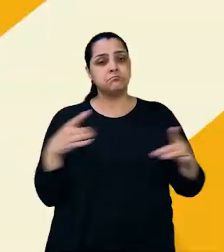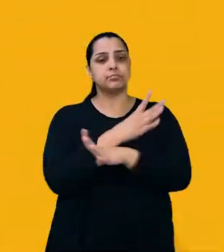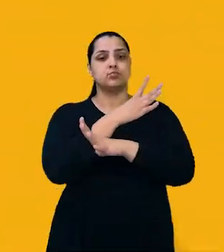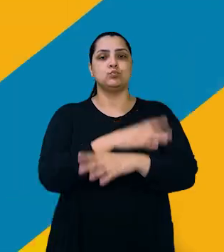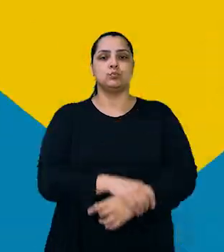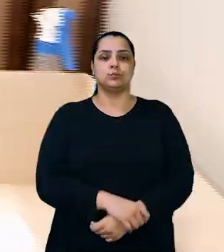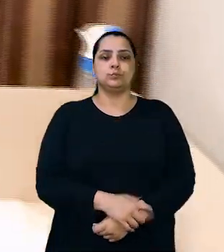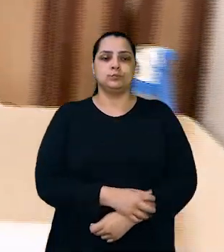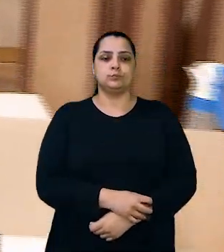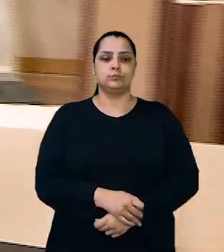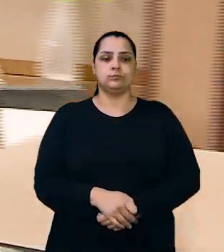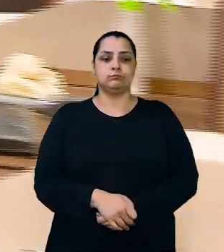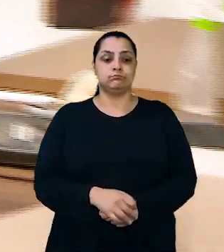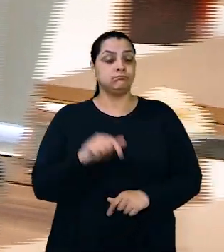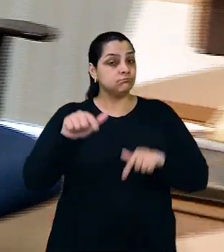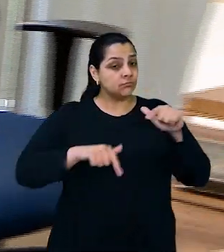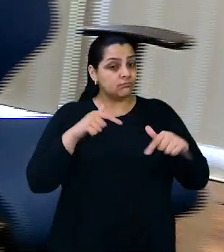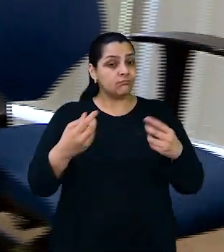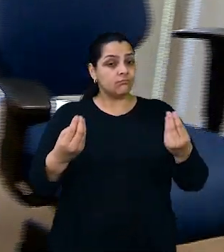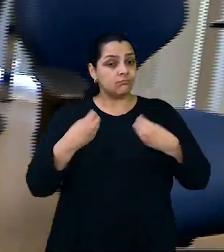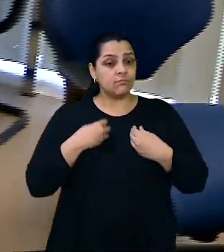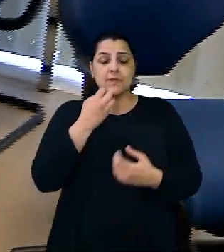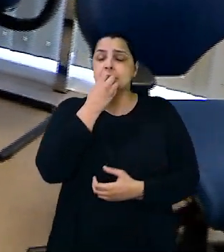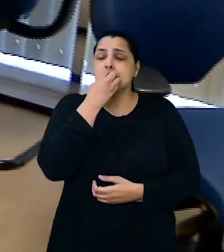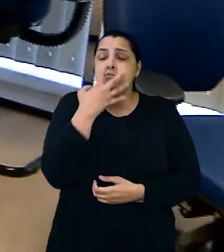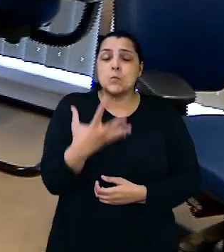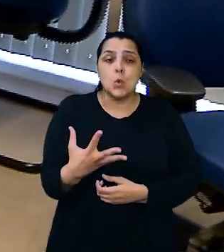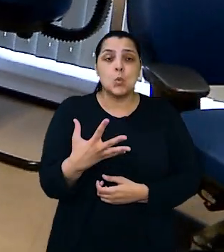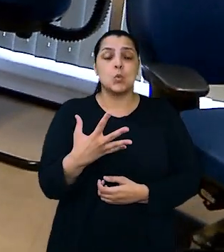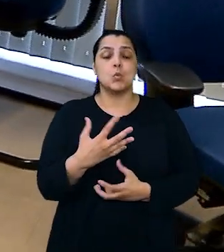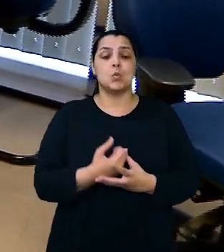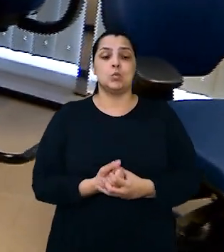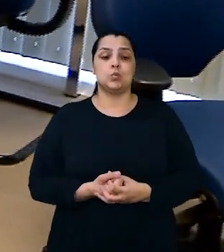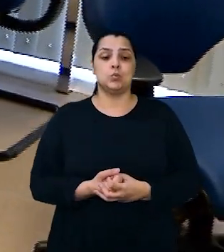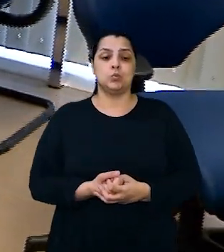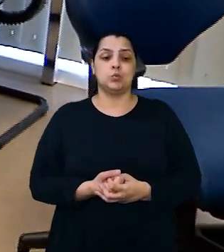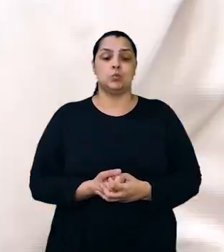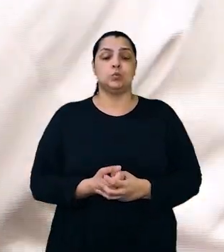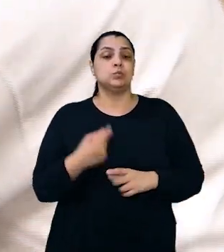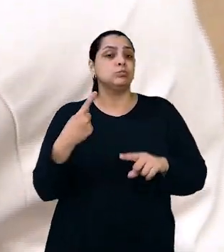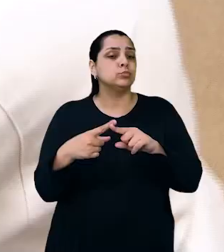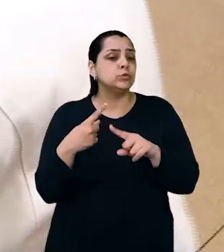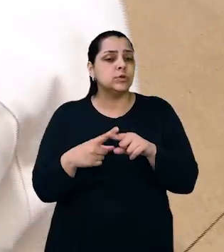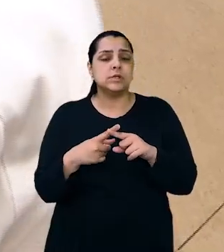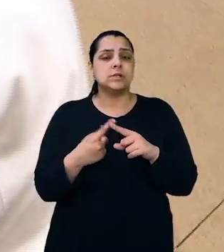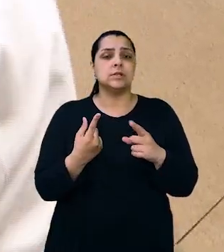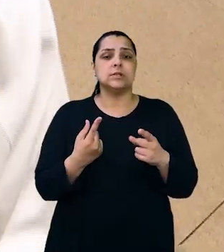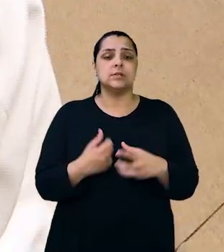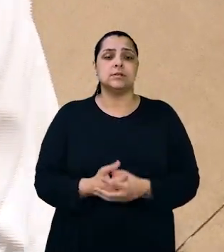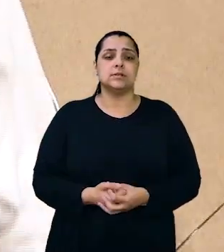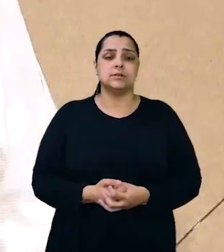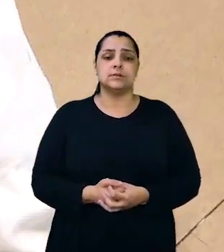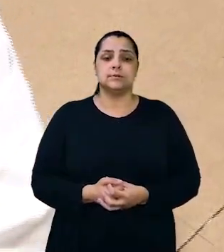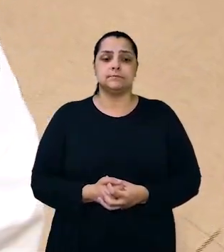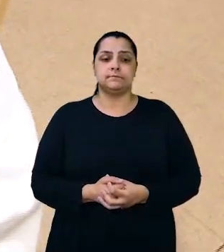completa. Esse trabalho foi muito bom para mim,